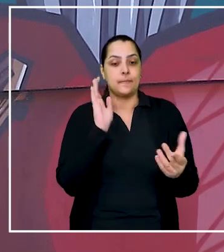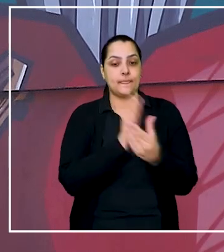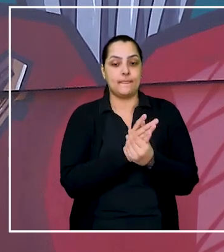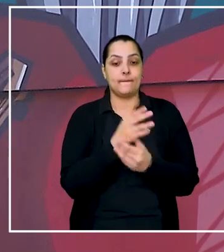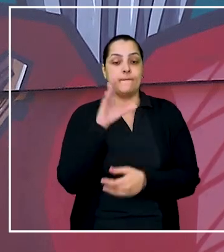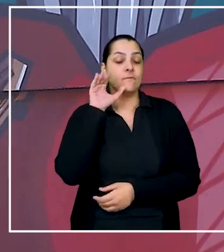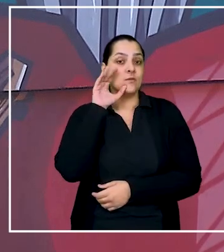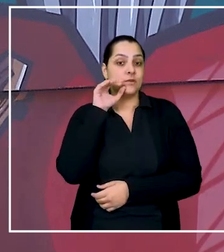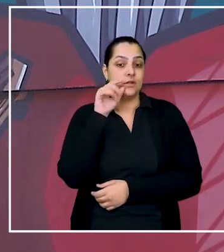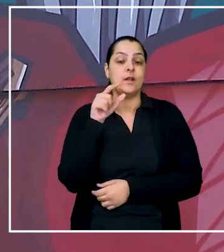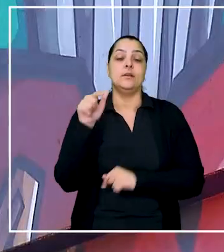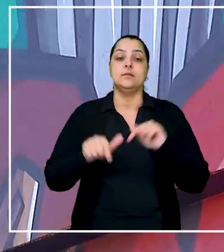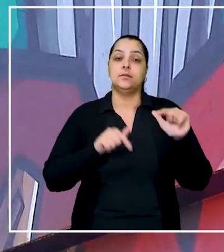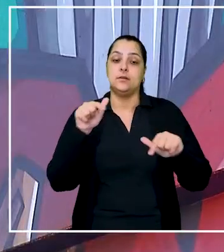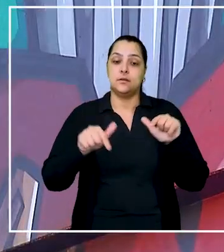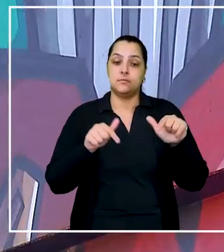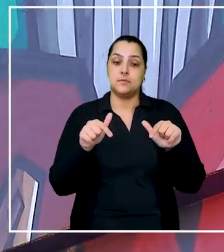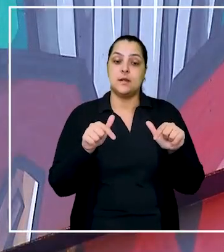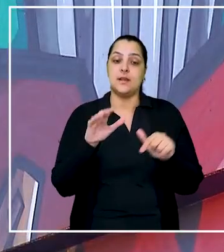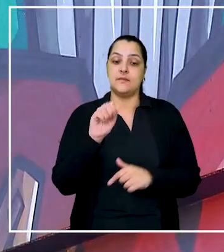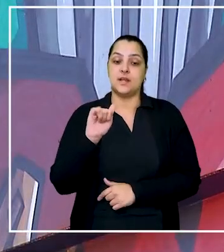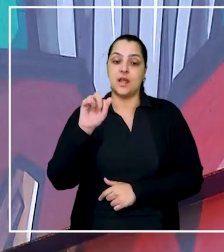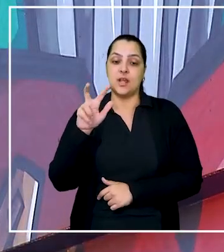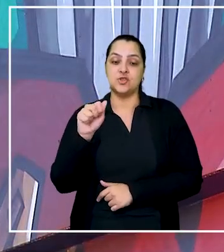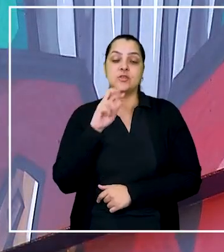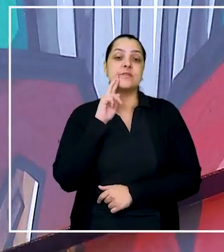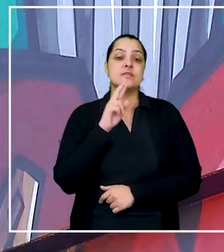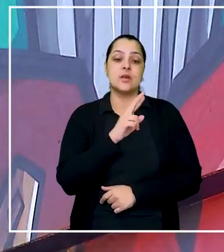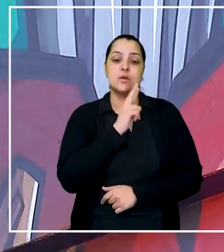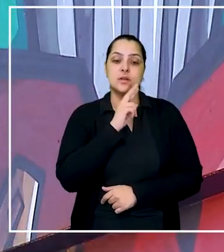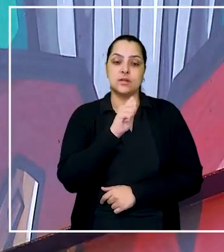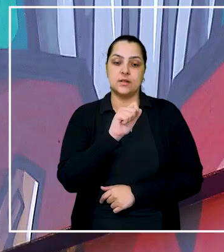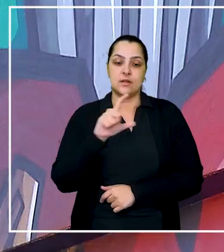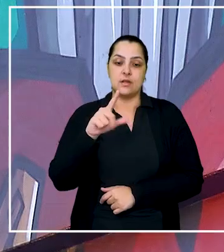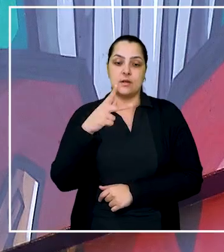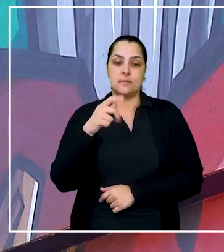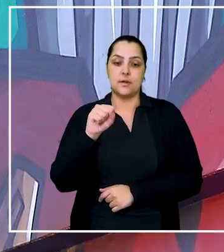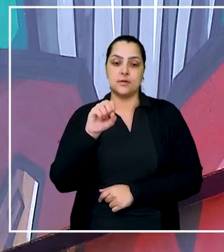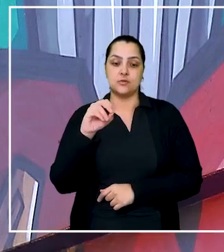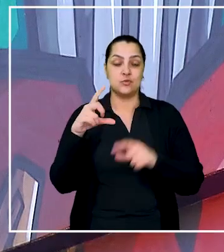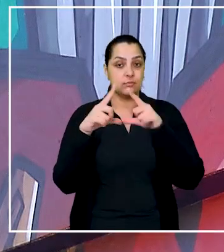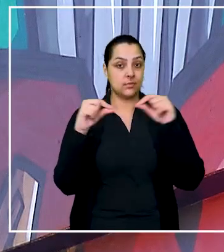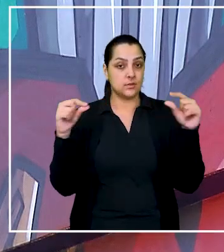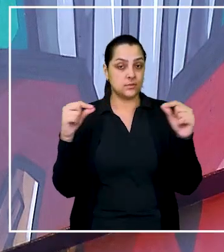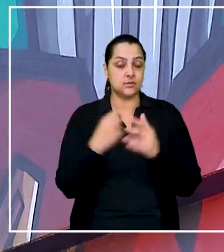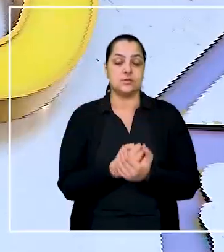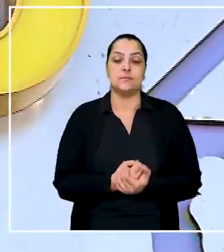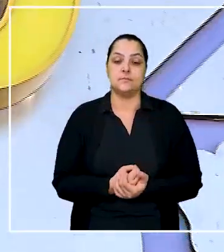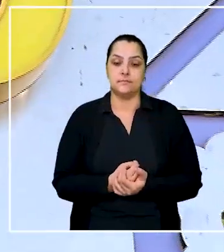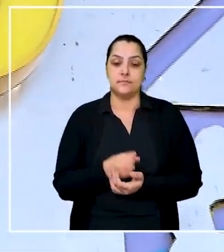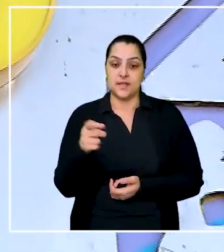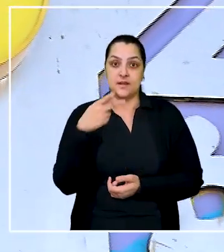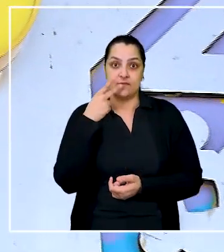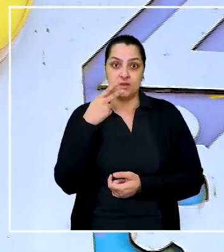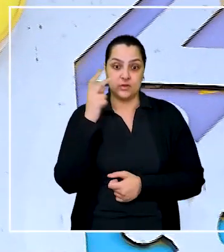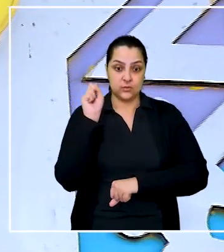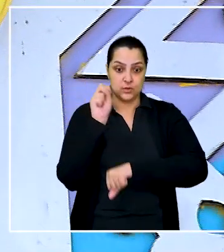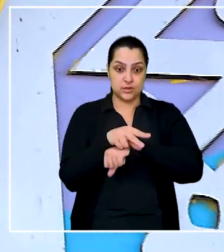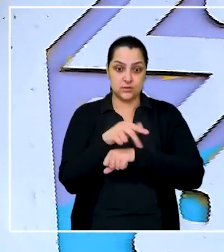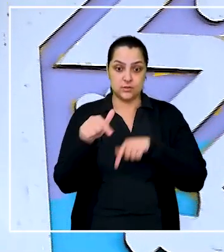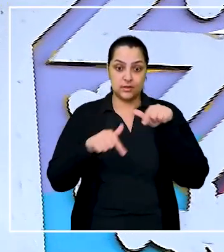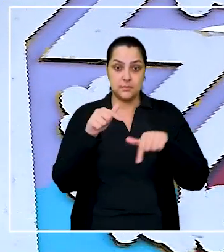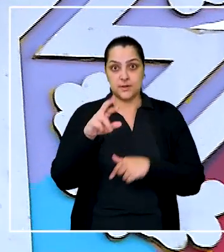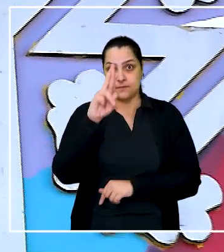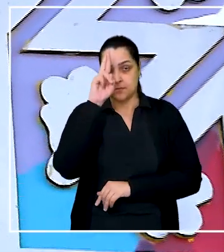foi proposta por uma empregada que exercia a função de caixa em um restaurante da rede El Paso, em Brasília. Ela afirmou que,